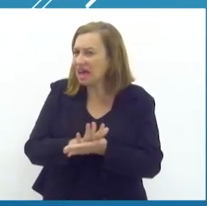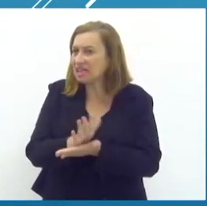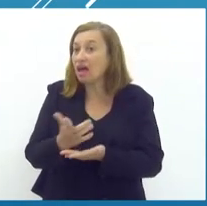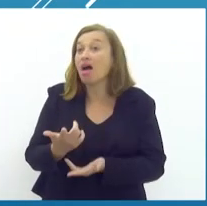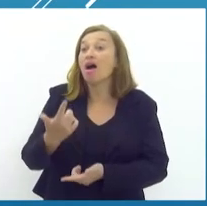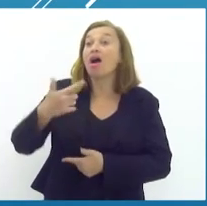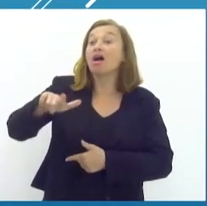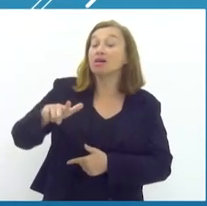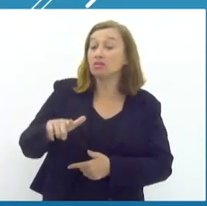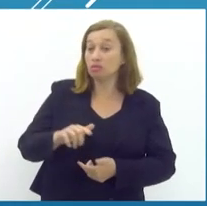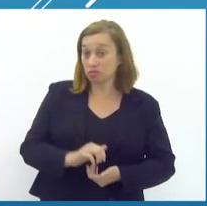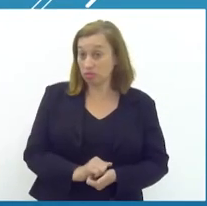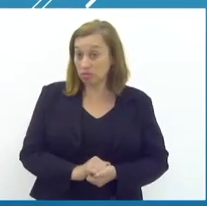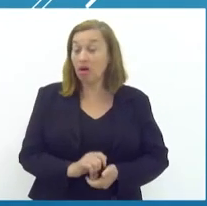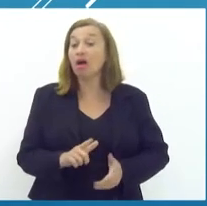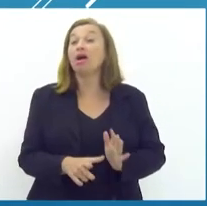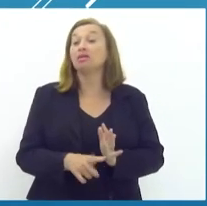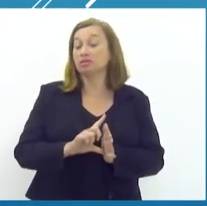oito